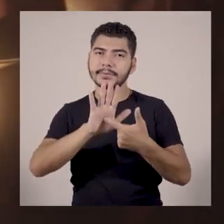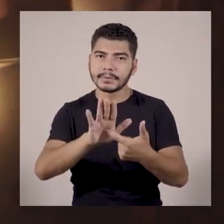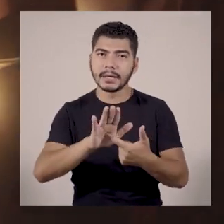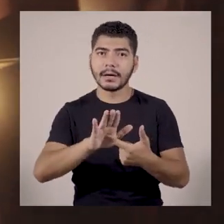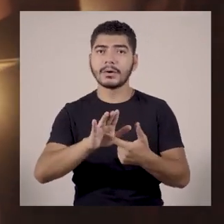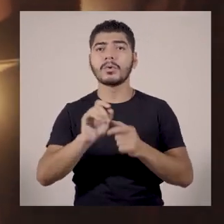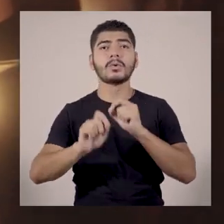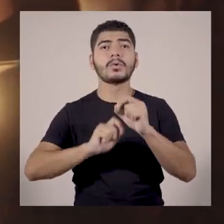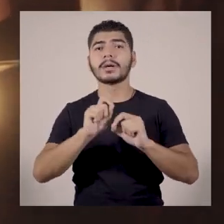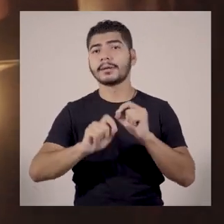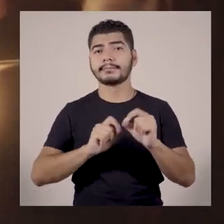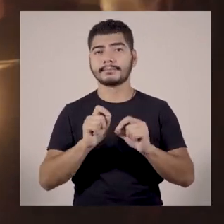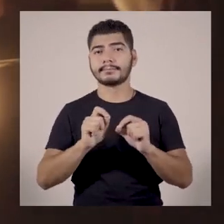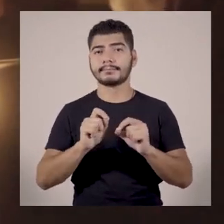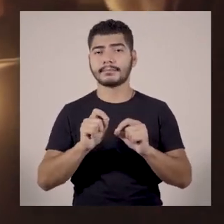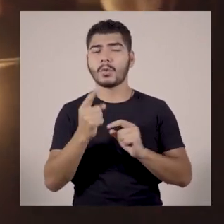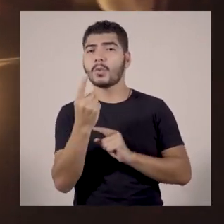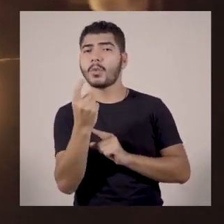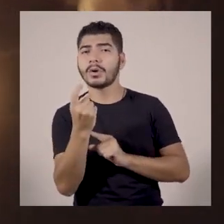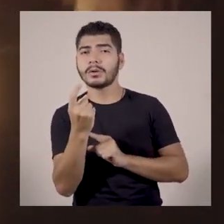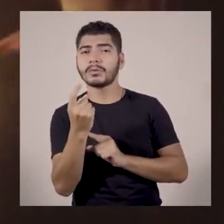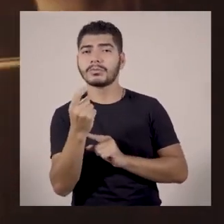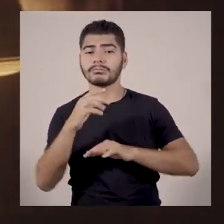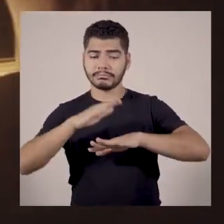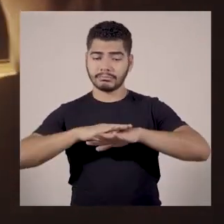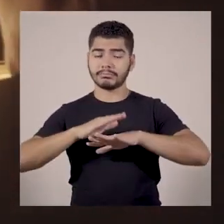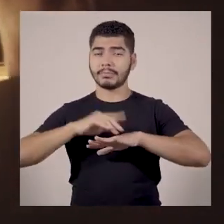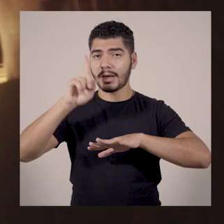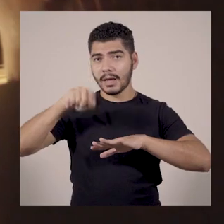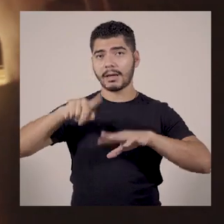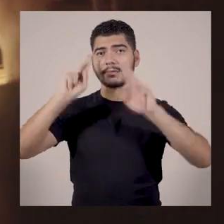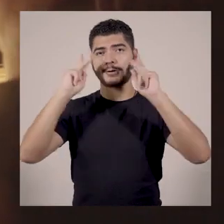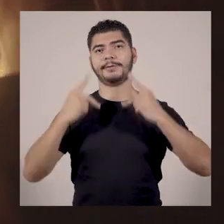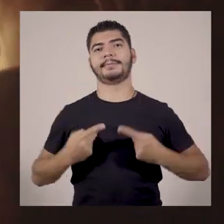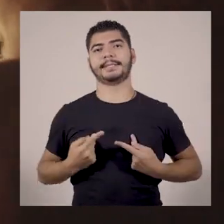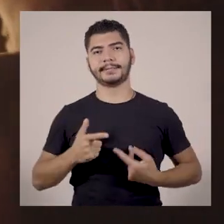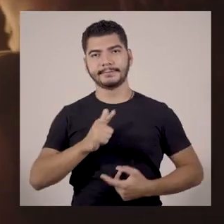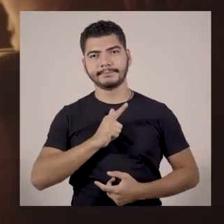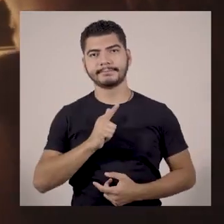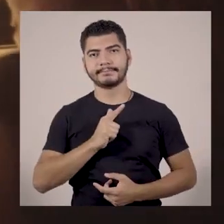e pra provar uma única coisa, a própria humanidade.